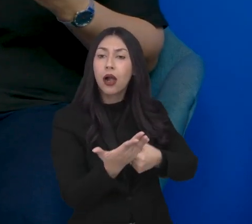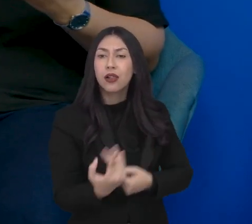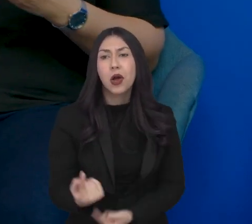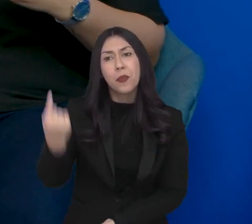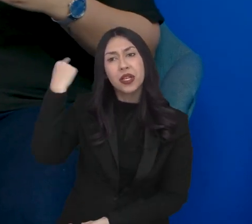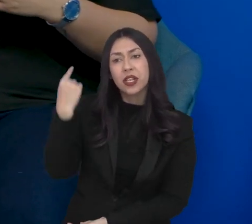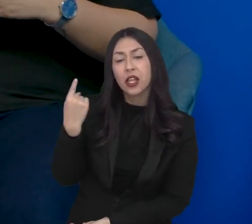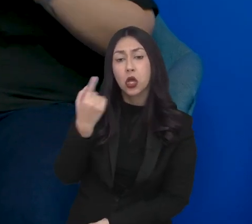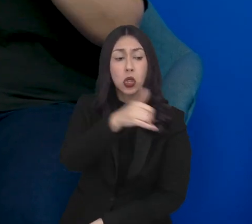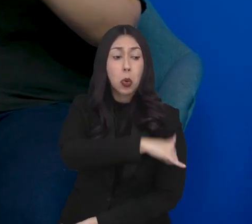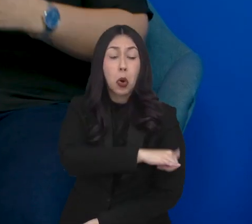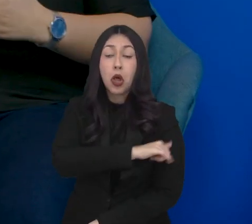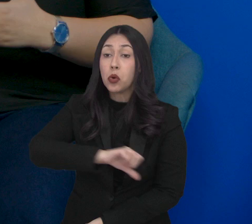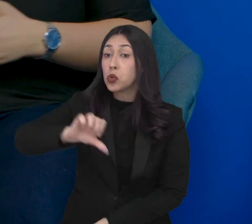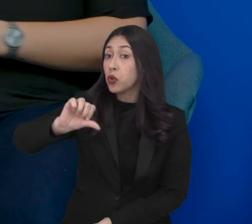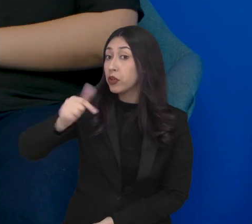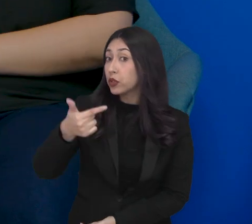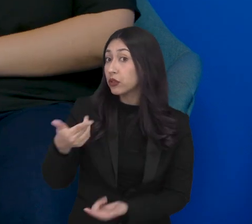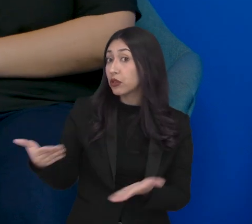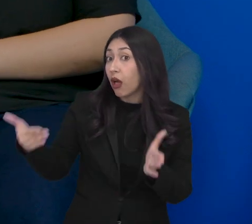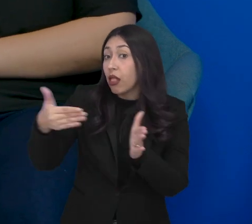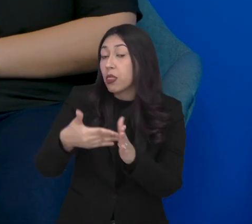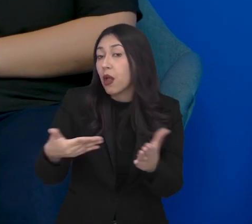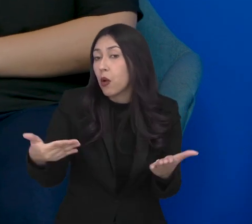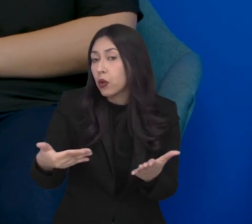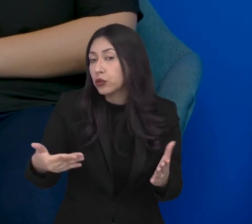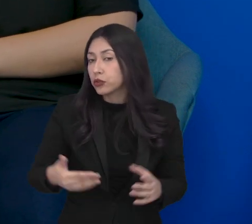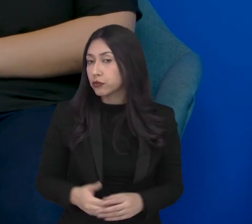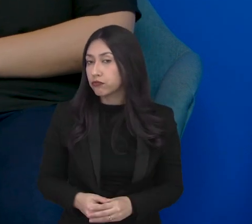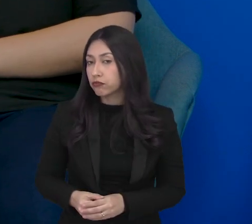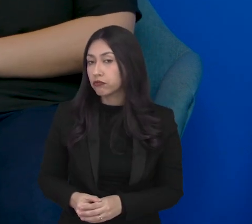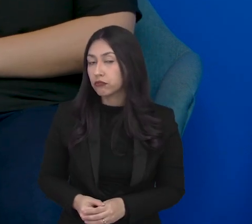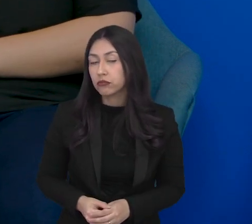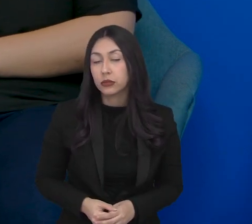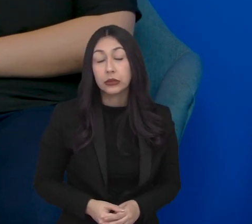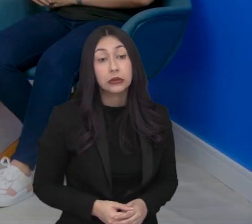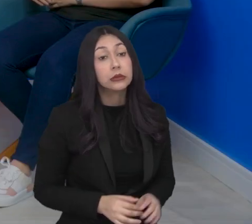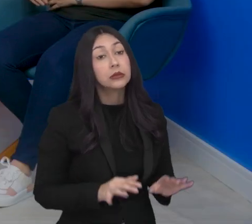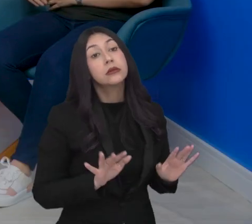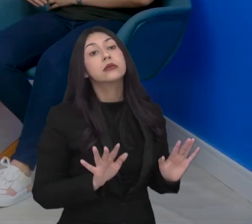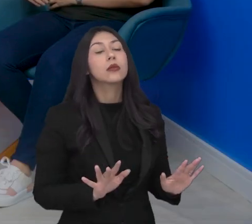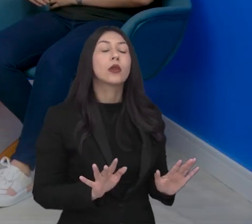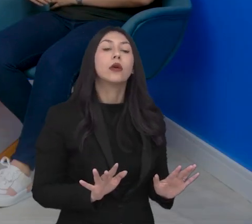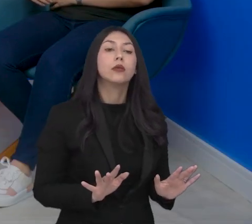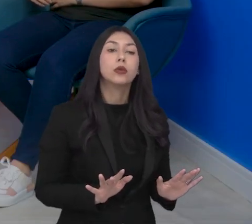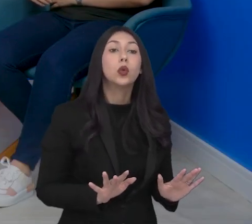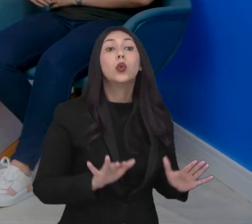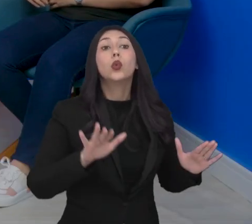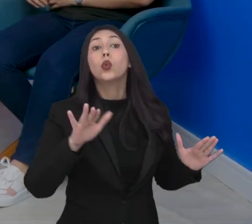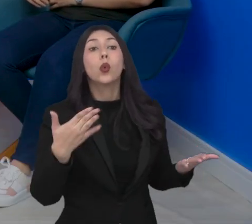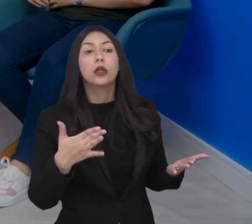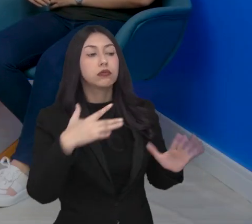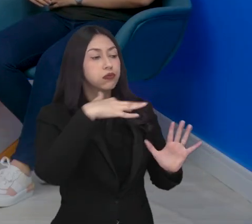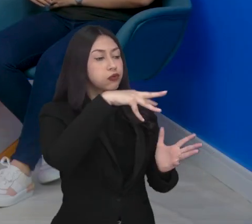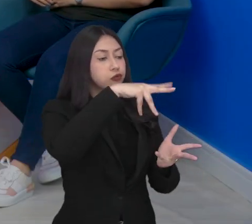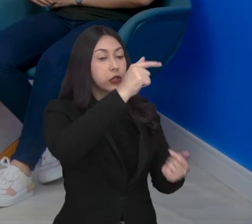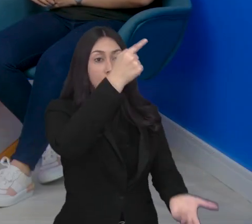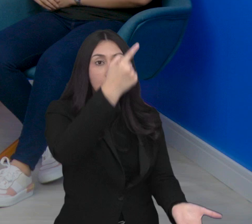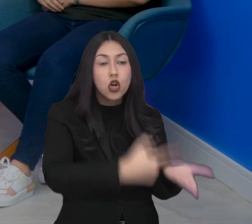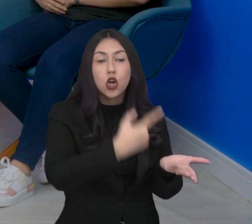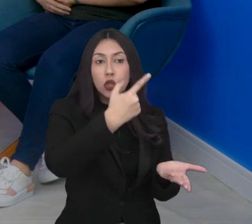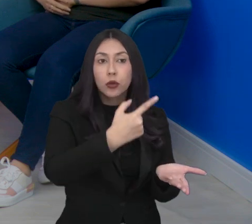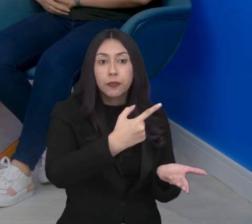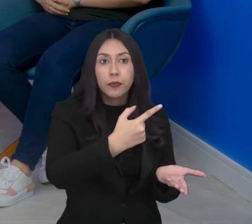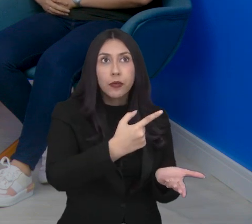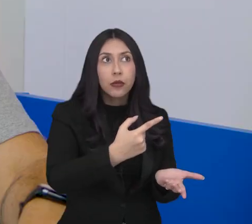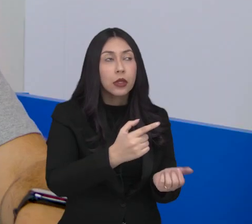92 até hoje com as COPs? Então, vamos lá. Quando a gente firma um acordo internacional, se a gente